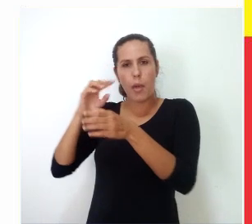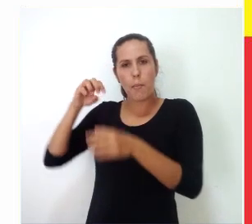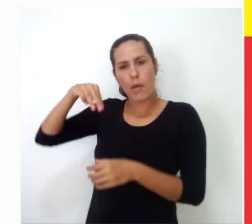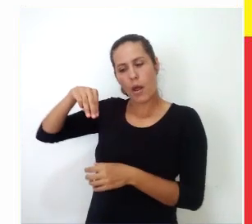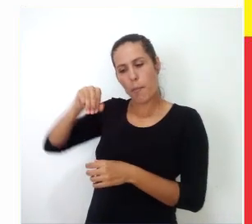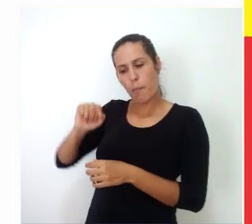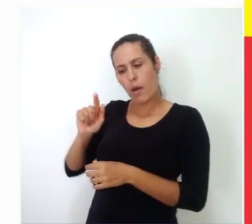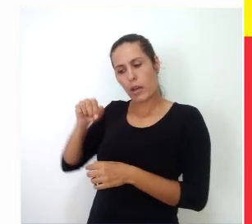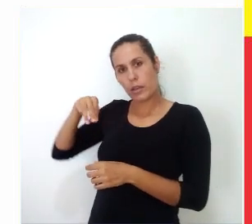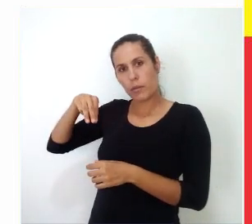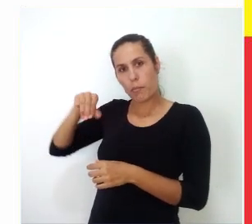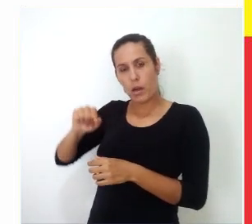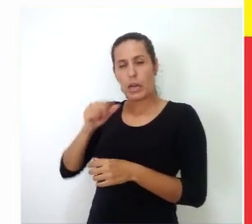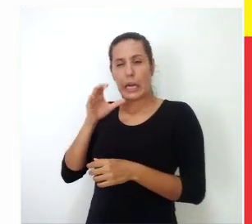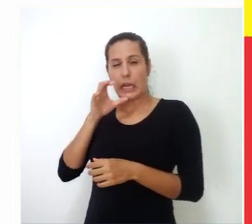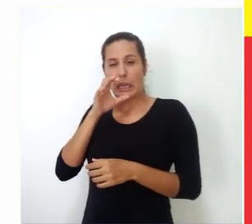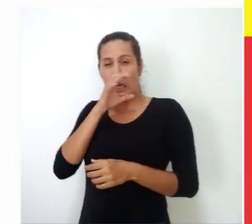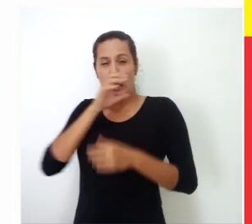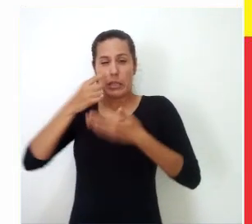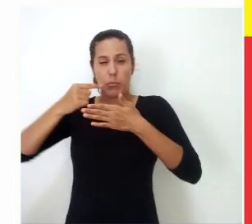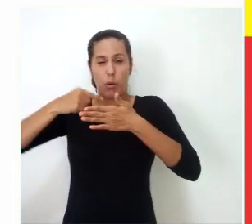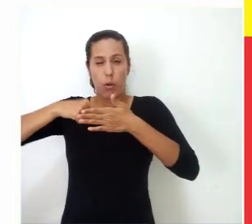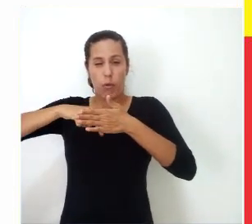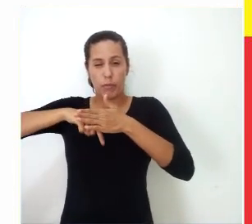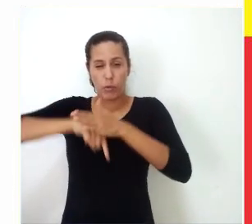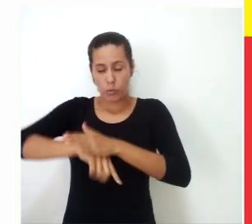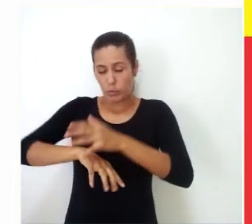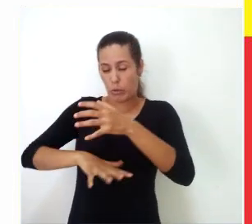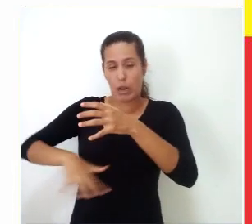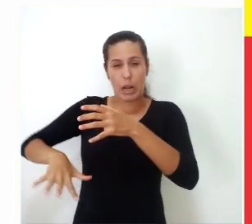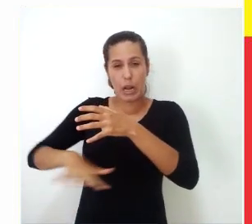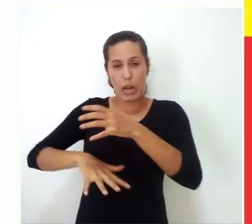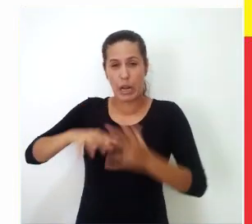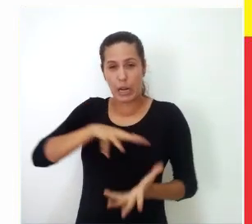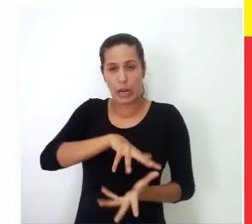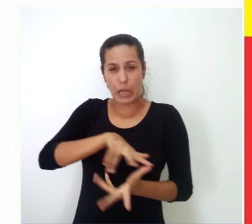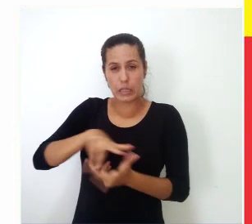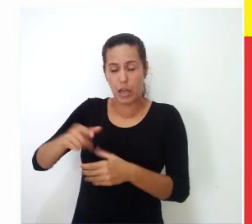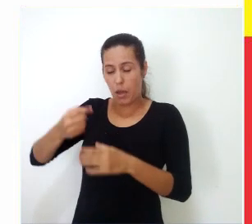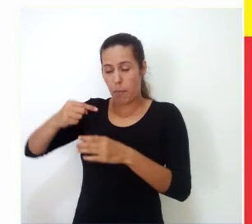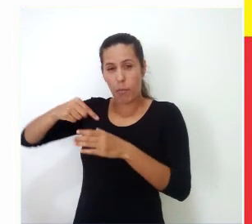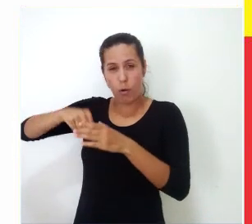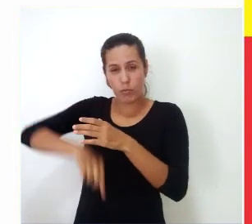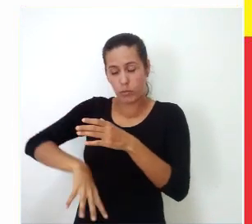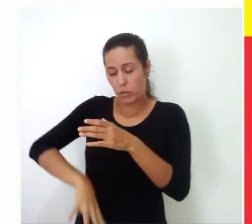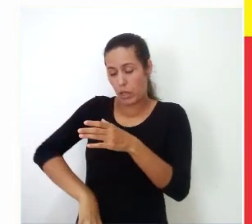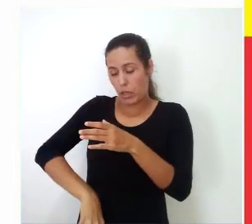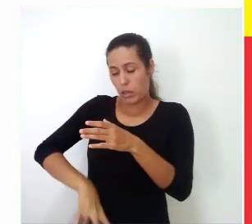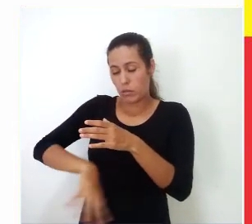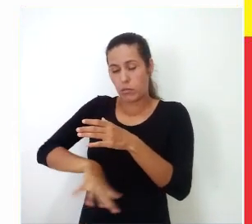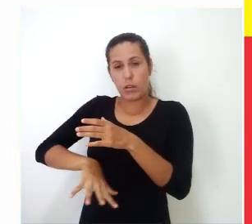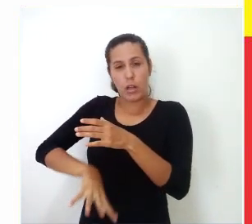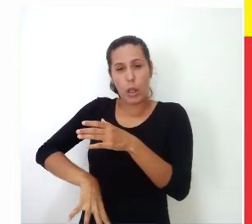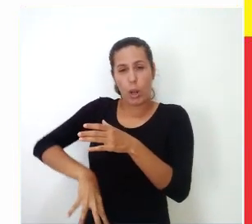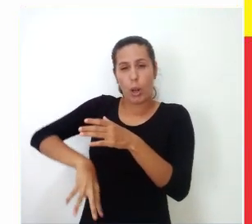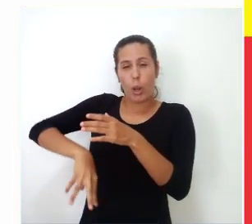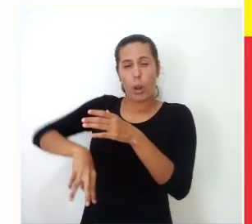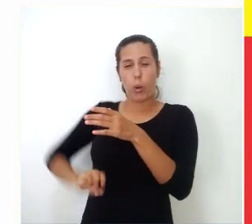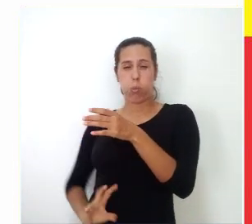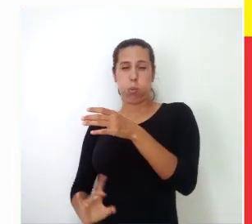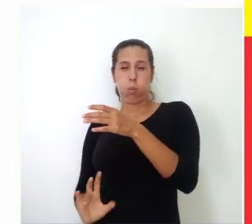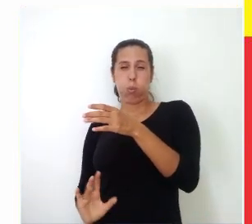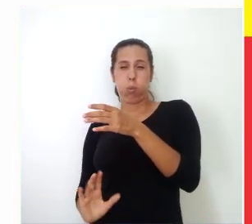que está lá embaixo, nas outras camadas mais internas, manto, núcleo, ele